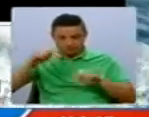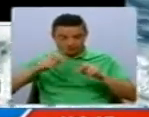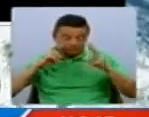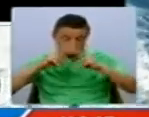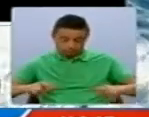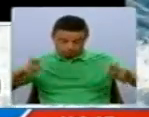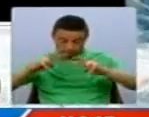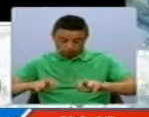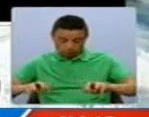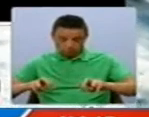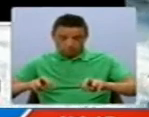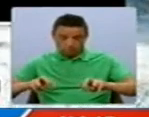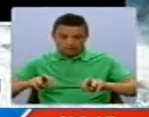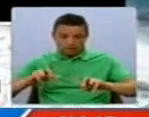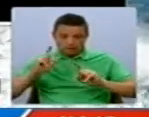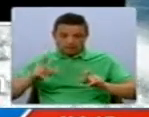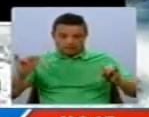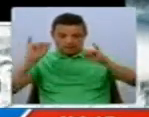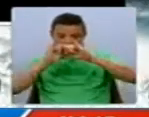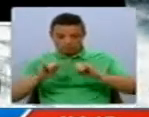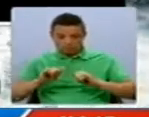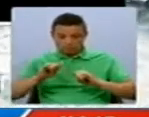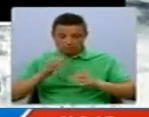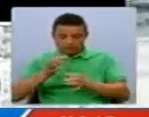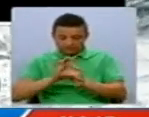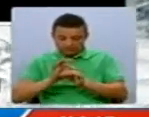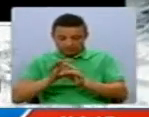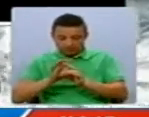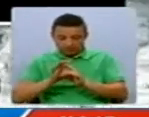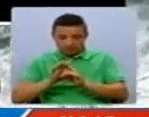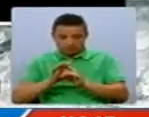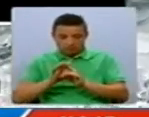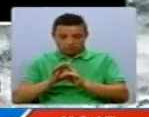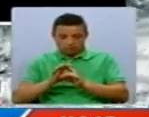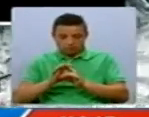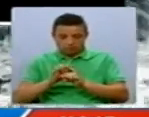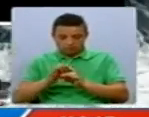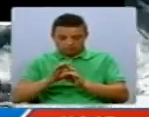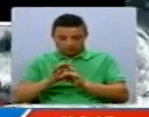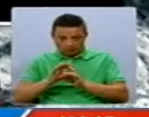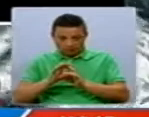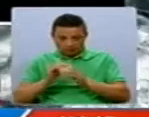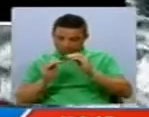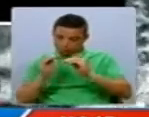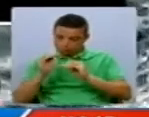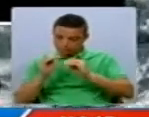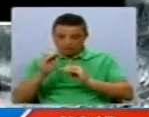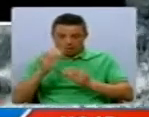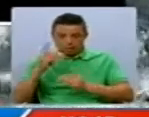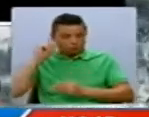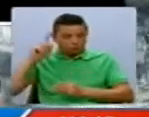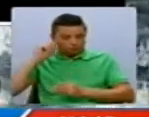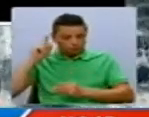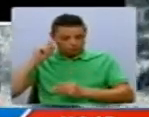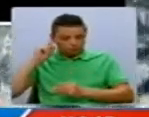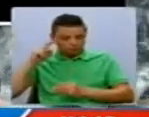investigações feitas na Estação Espacial Internacional, que as células superficiais, ou melhor, a superfície das células é fundamental ao nível